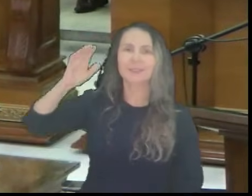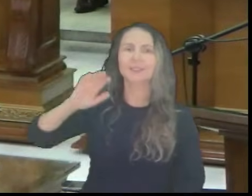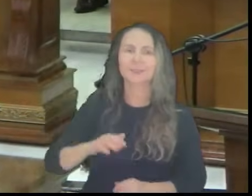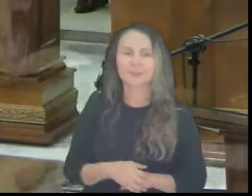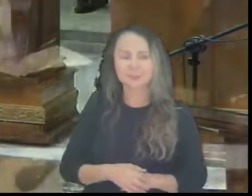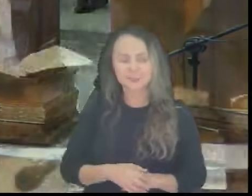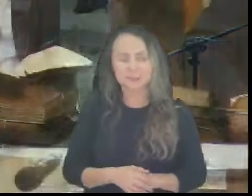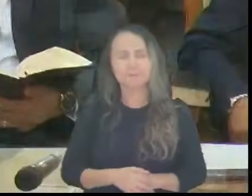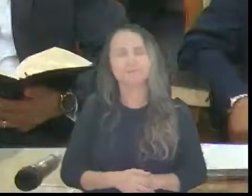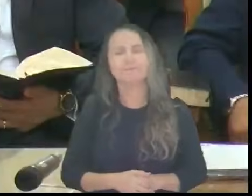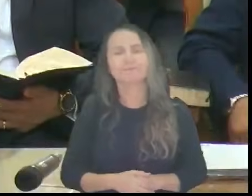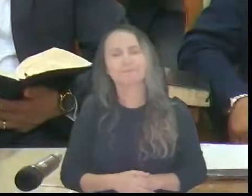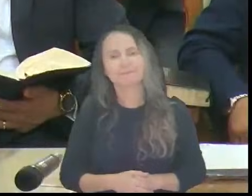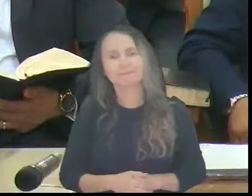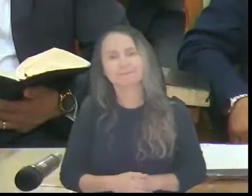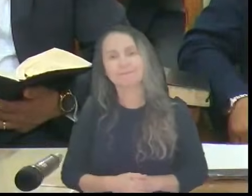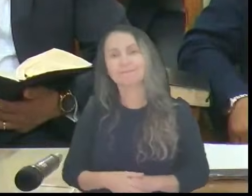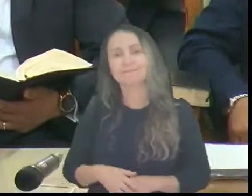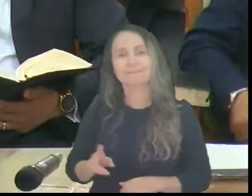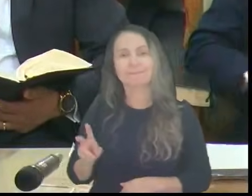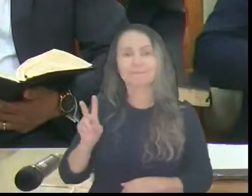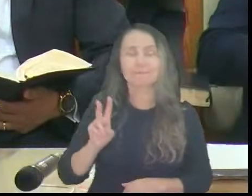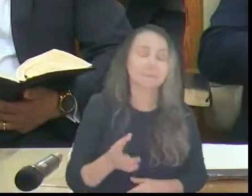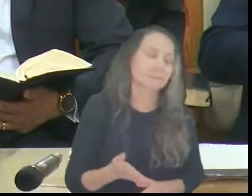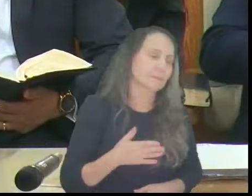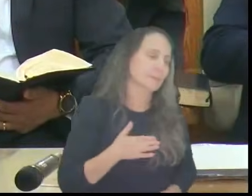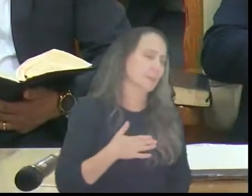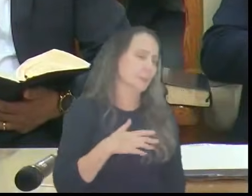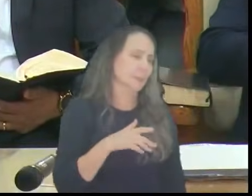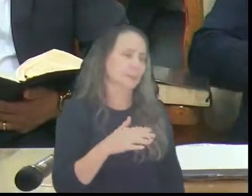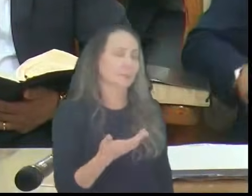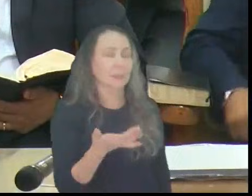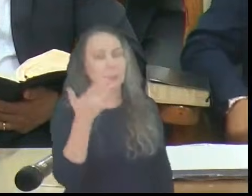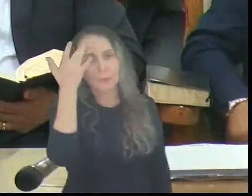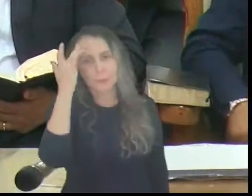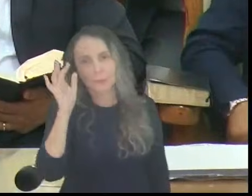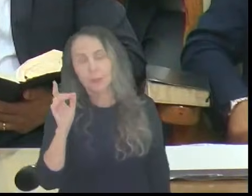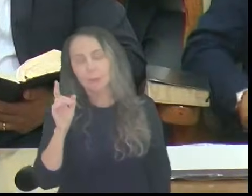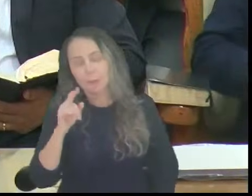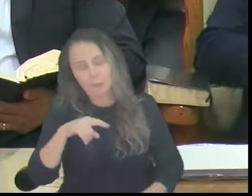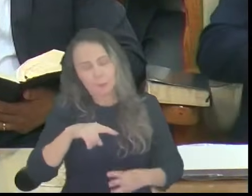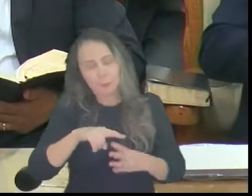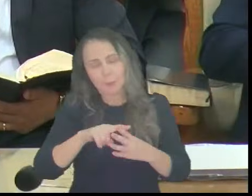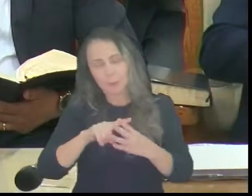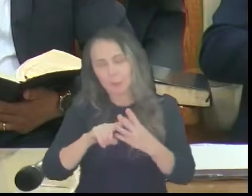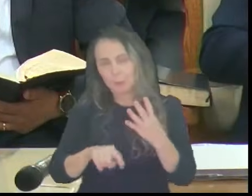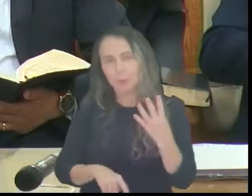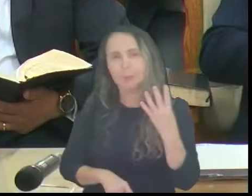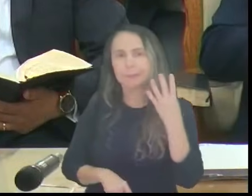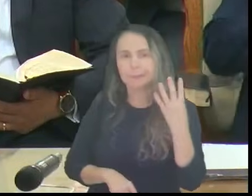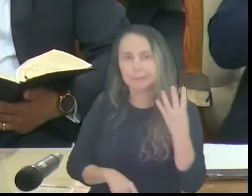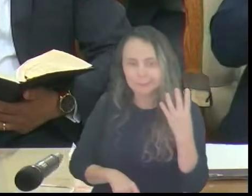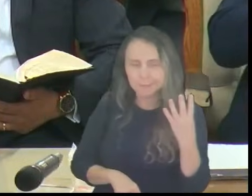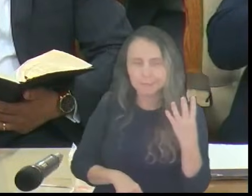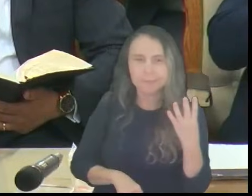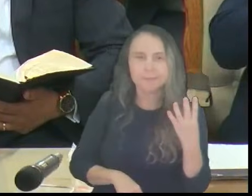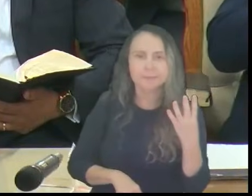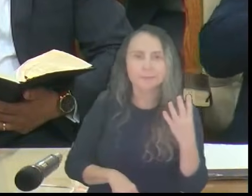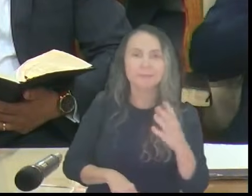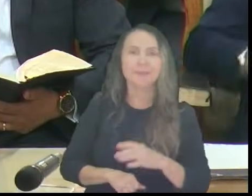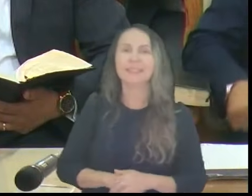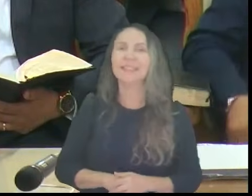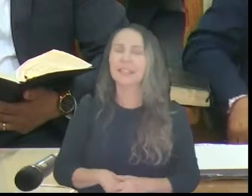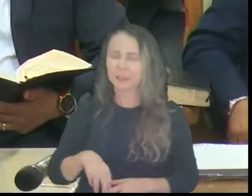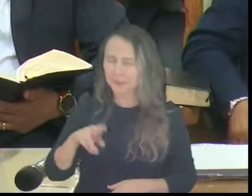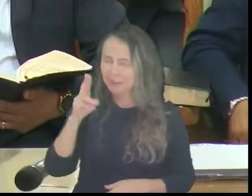igreja. Meus irmãos, vocês não sabem o que foi que aconteceu. O Caifás, o Anás, E o crente gosta de contar